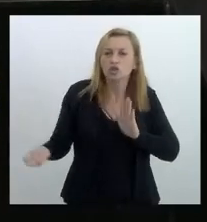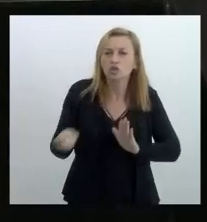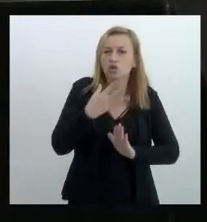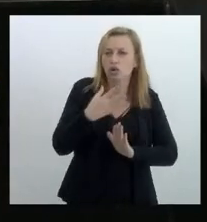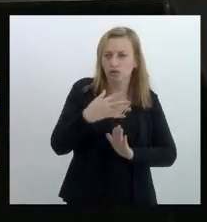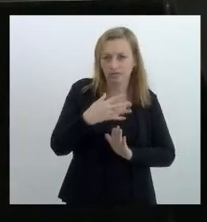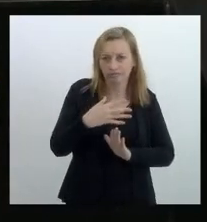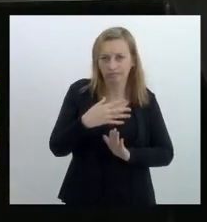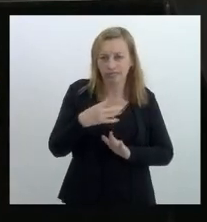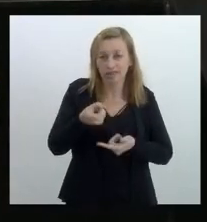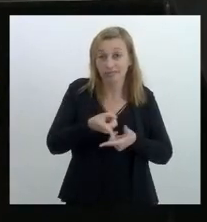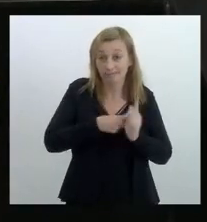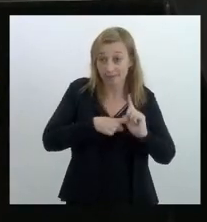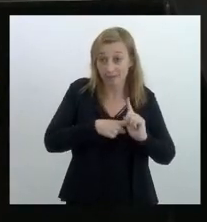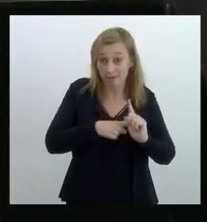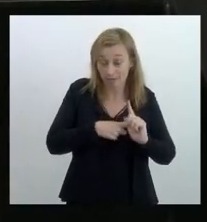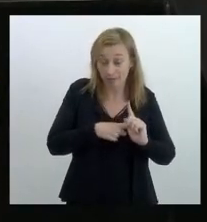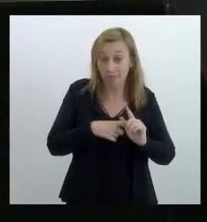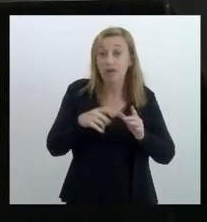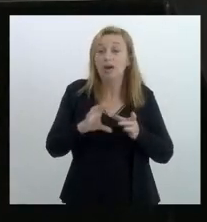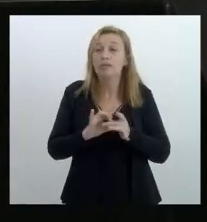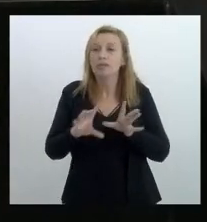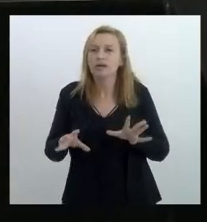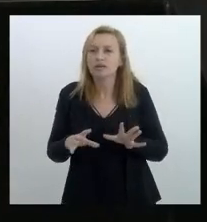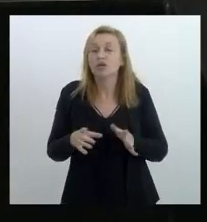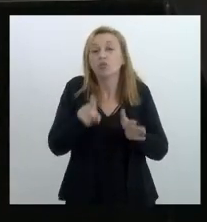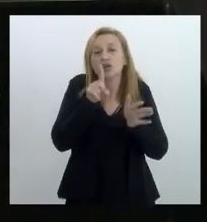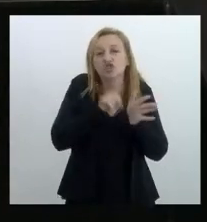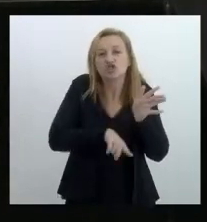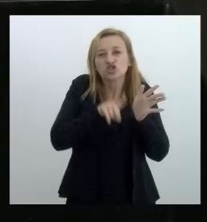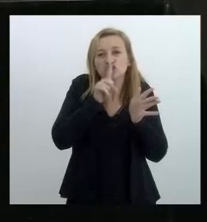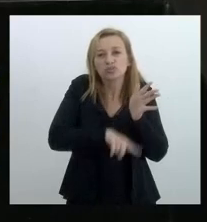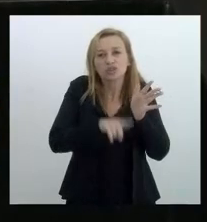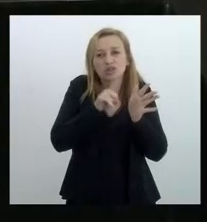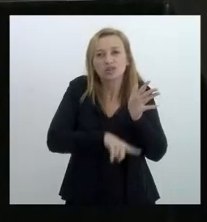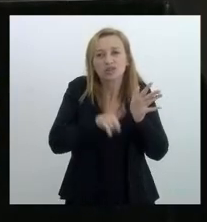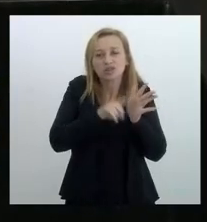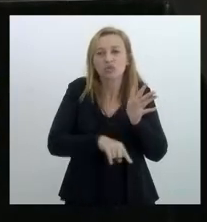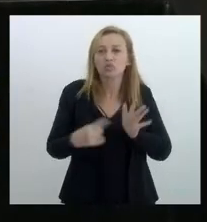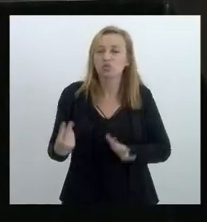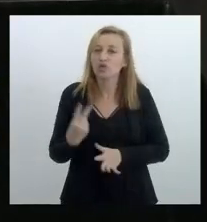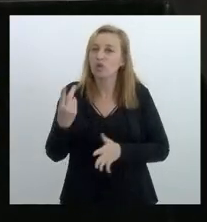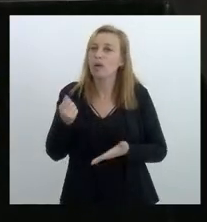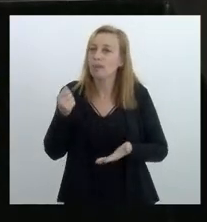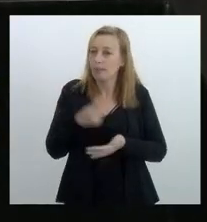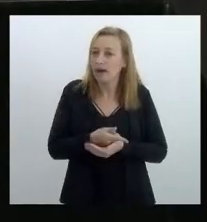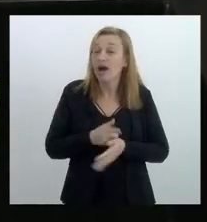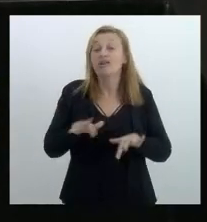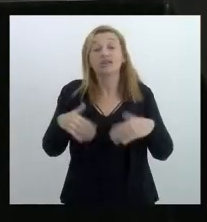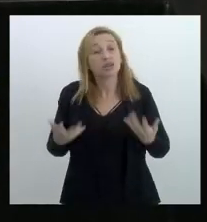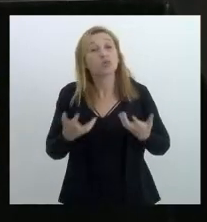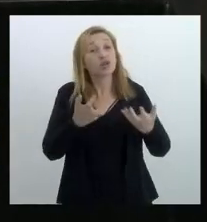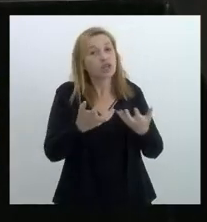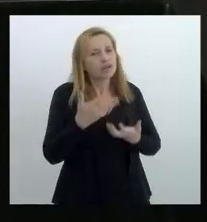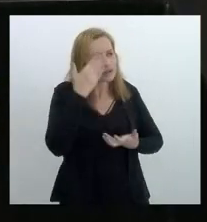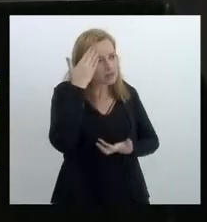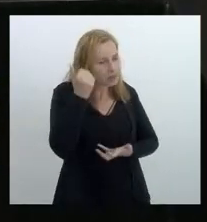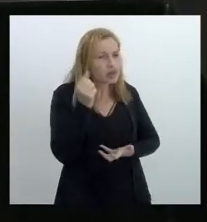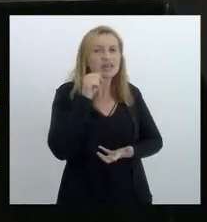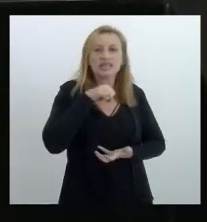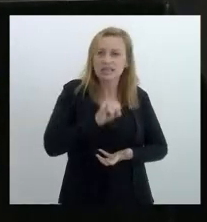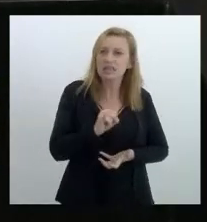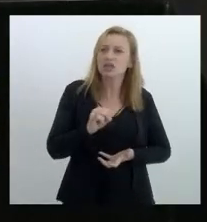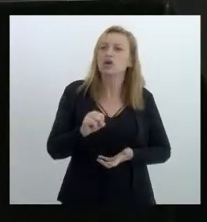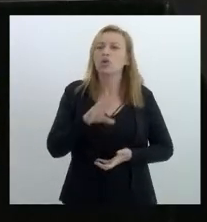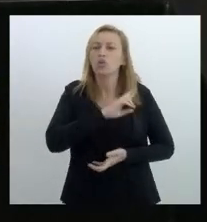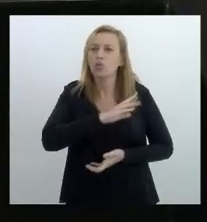indexação à dívida, permitindo, assim, uma diminuição desse valor a ser pago. Então, eu queria saber se o